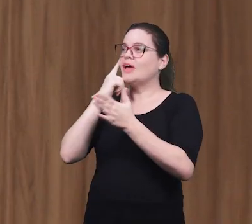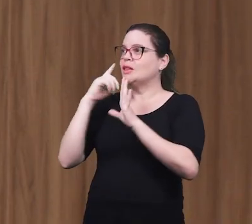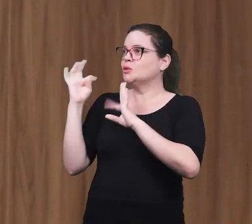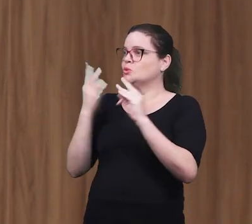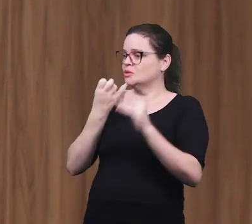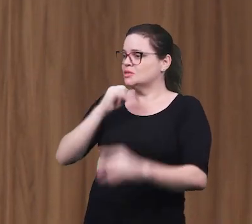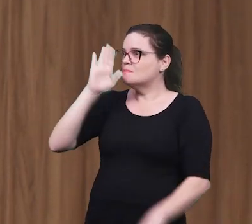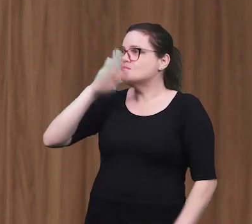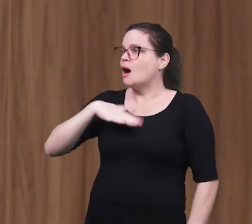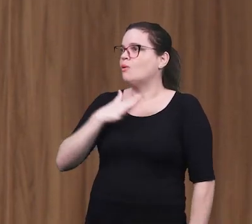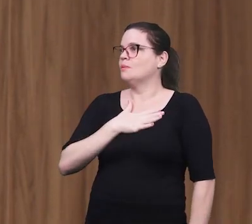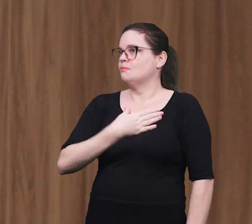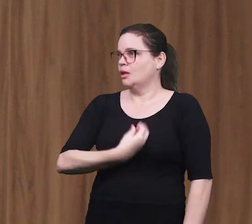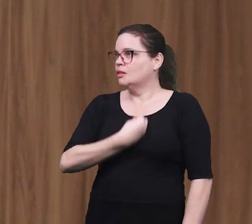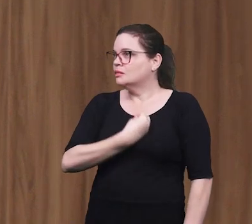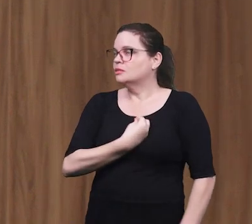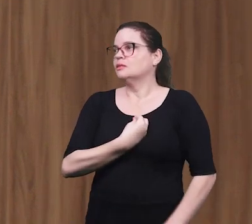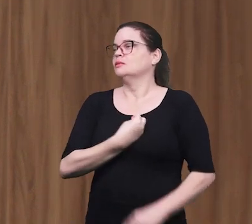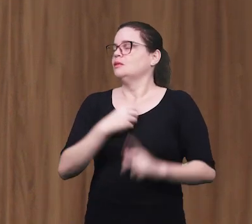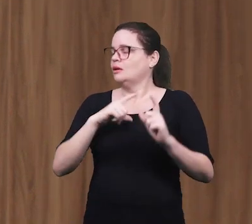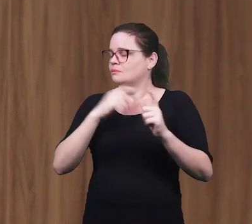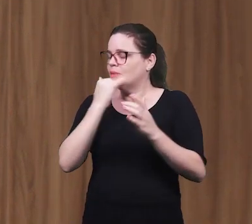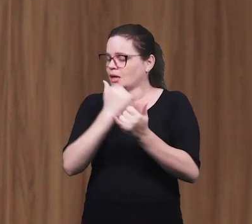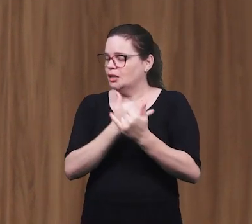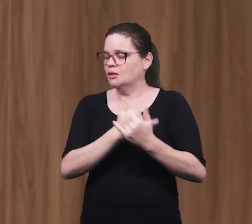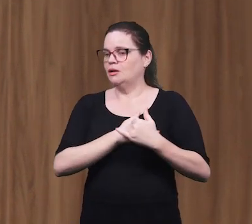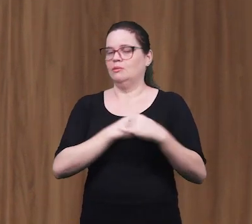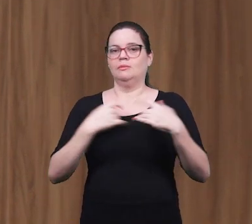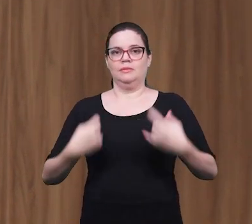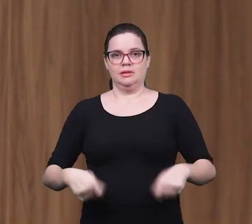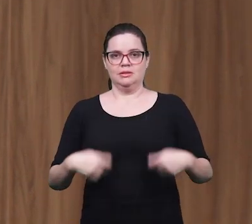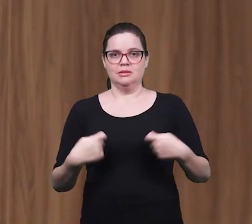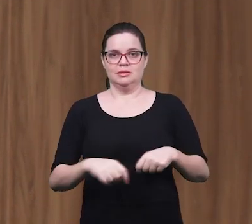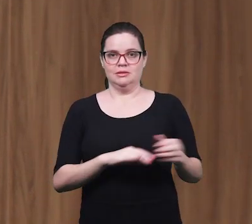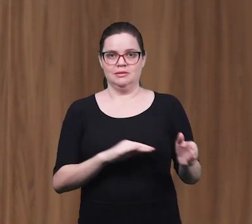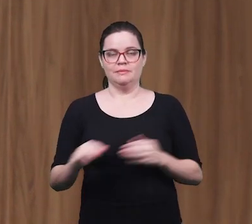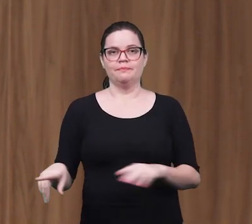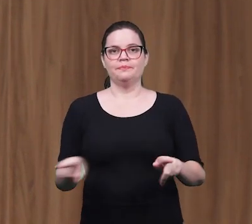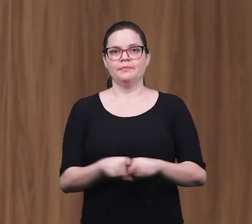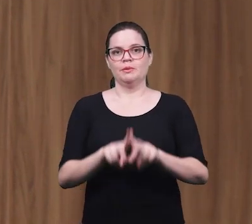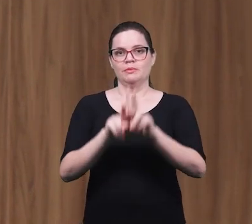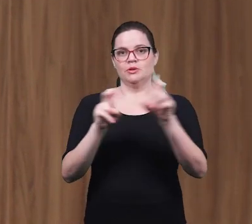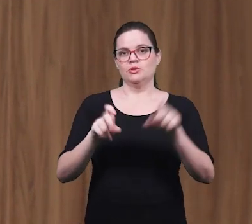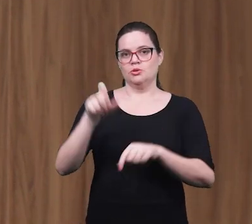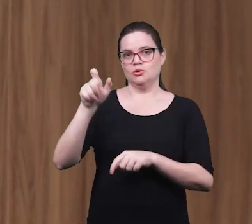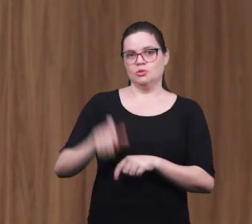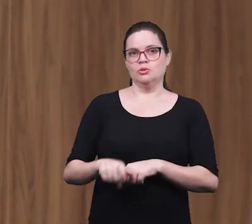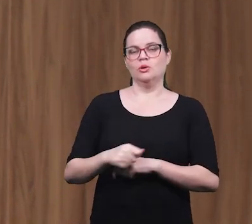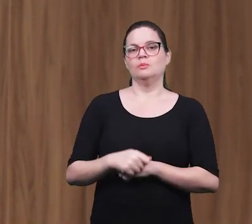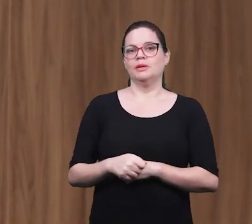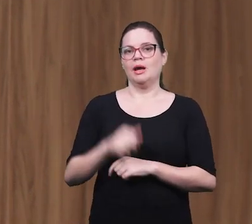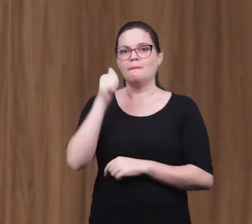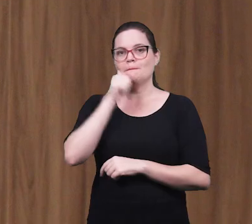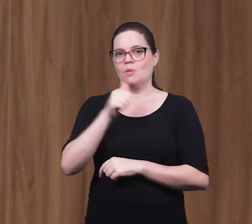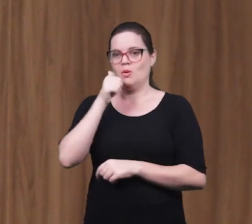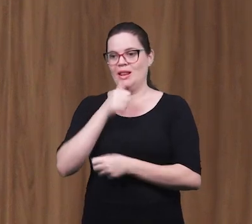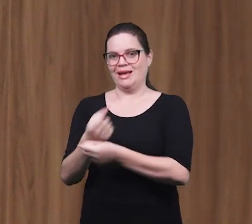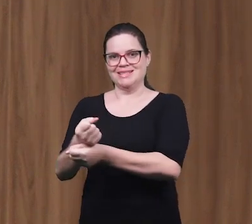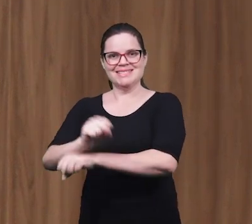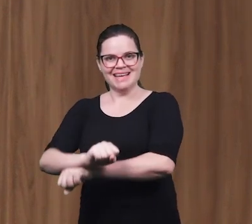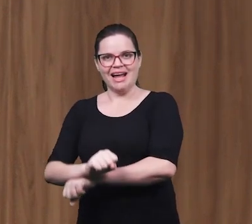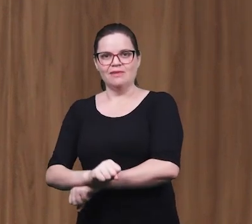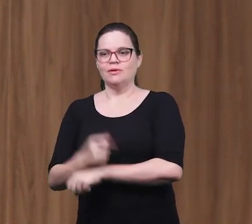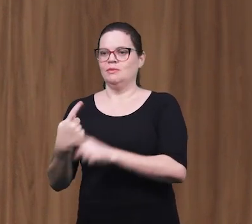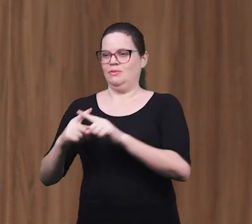uma maravilha isso quando nós lemos isso, né? Agora, assim, acerca da prisioneira, né? Você pega aqui esse versículo, essa